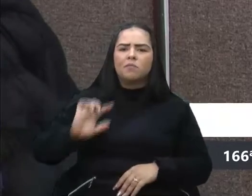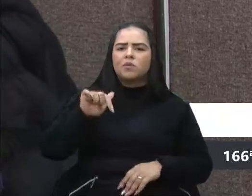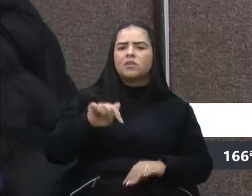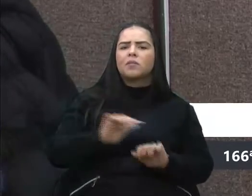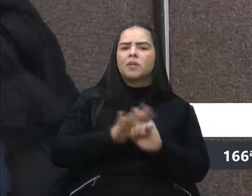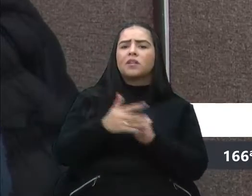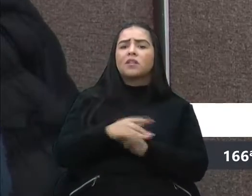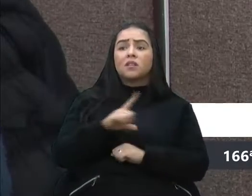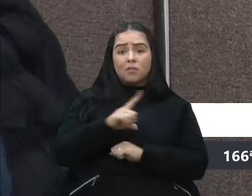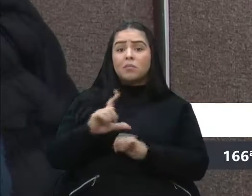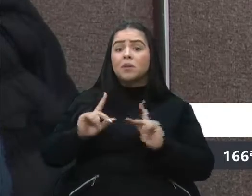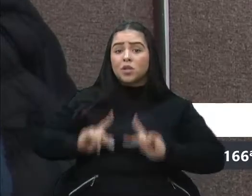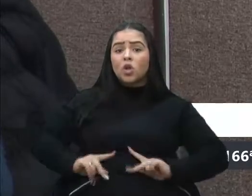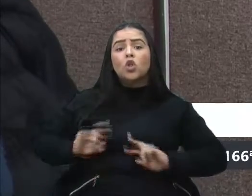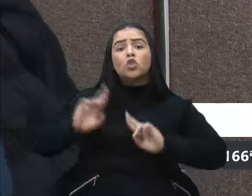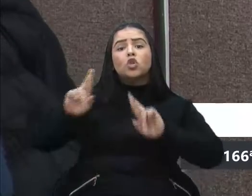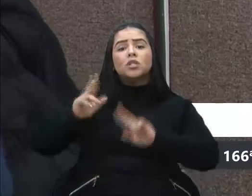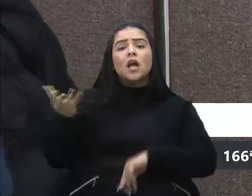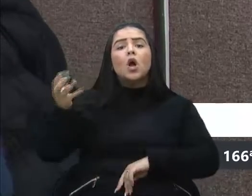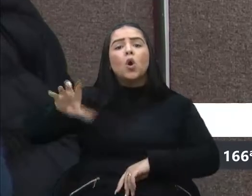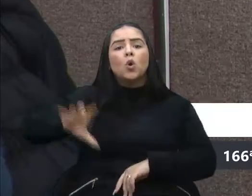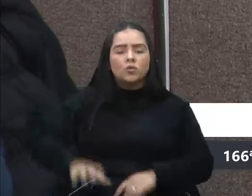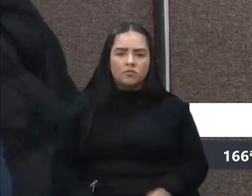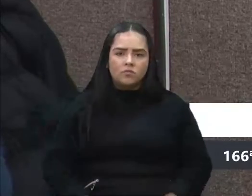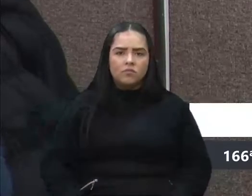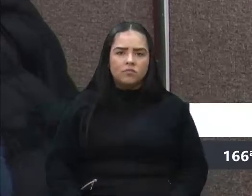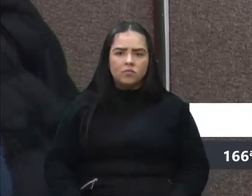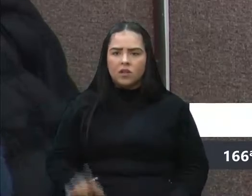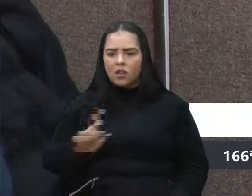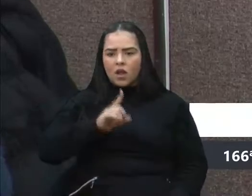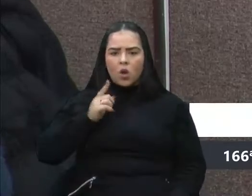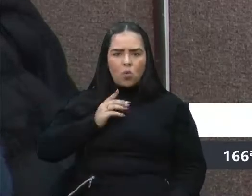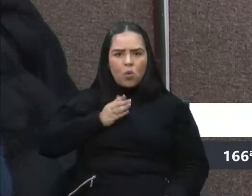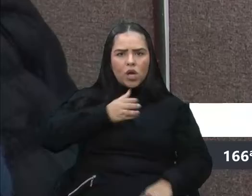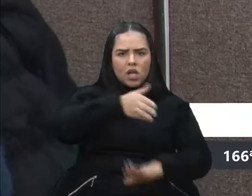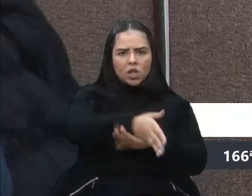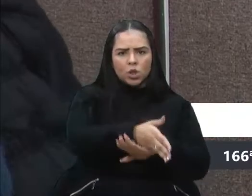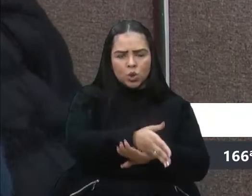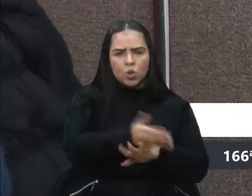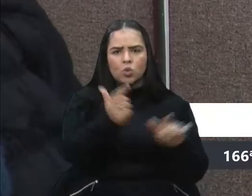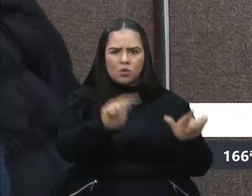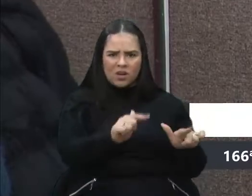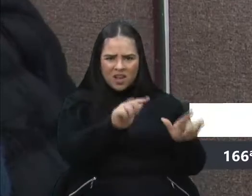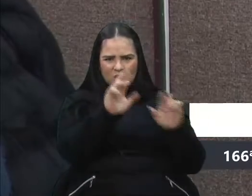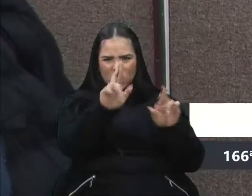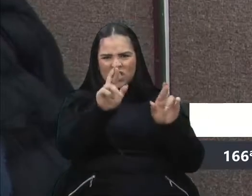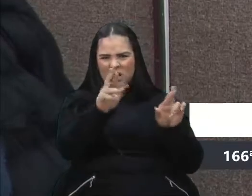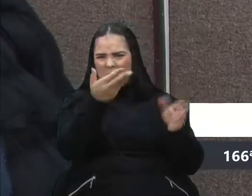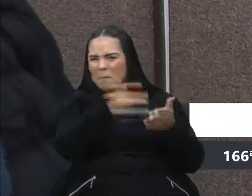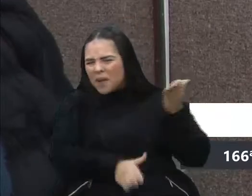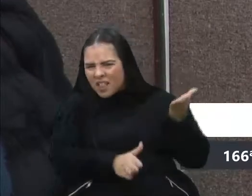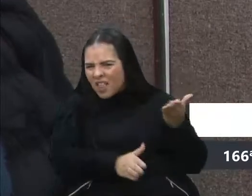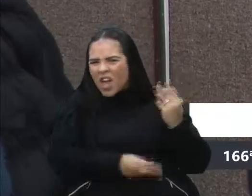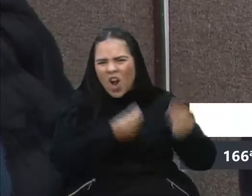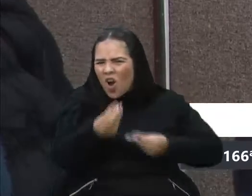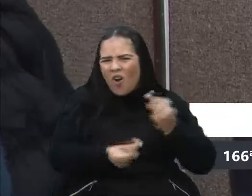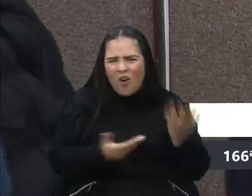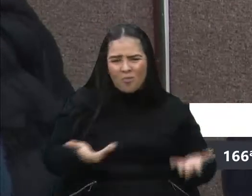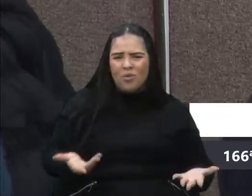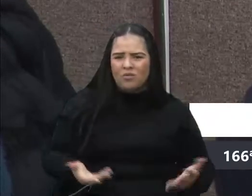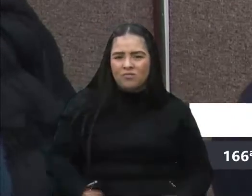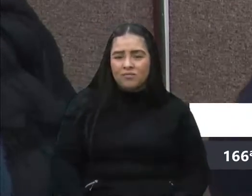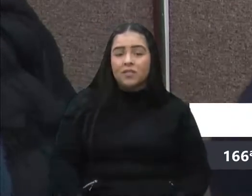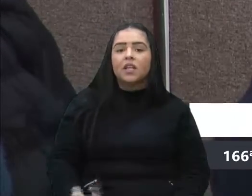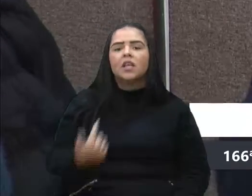que já torcia contra. Então o time nem entrou em campo, o cara já está torcendo para o time perder, mas o que é isso? Pode contar com este